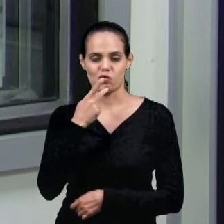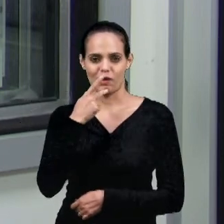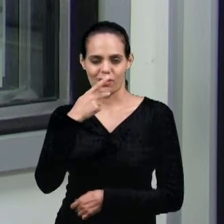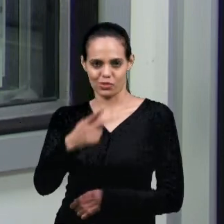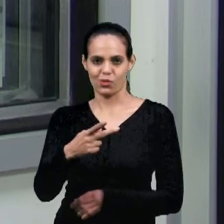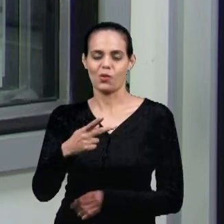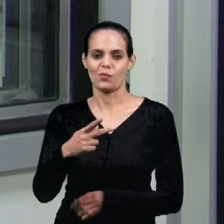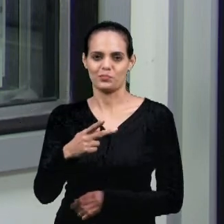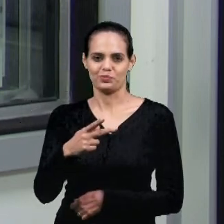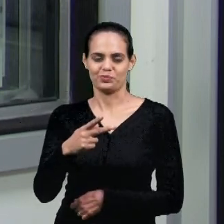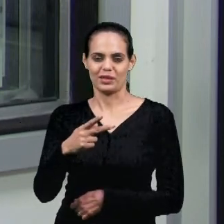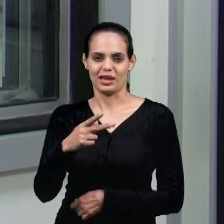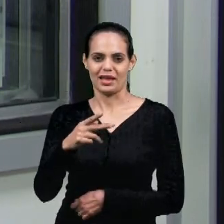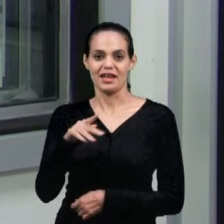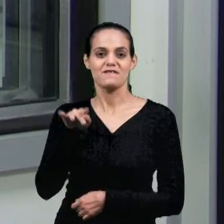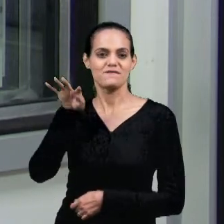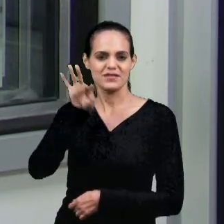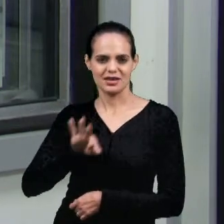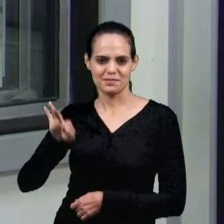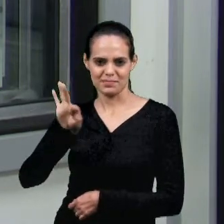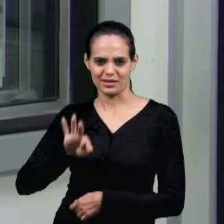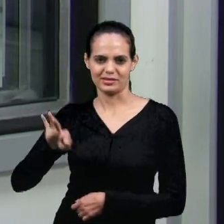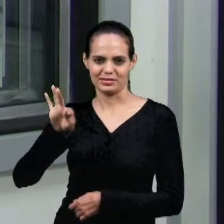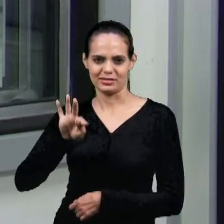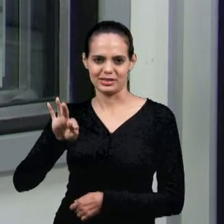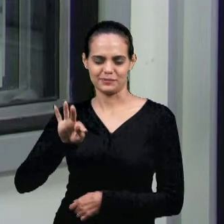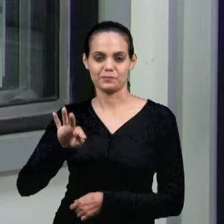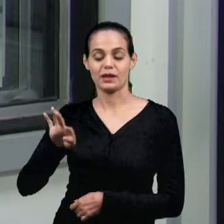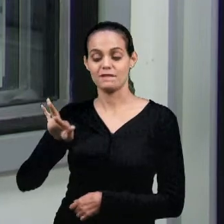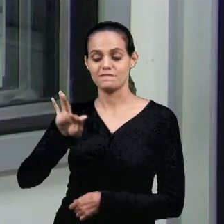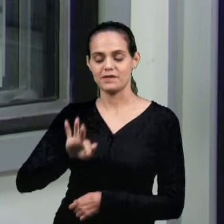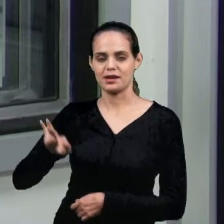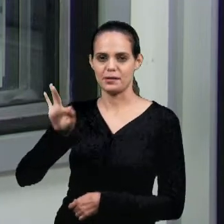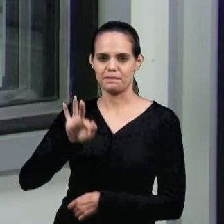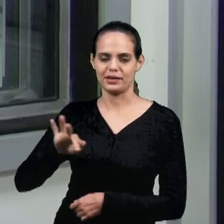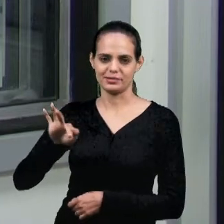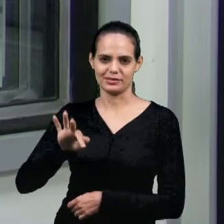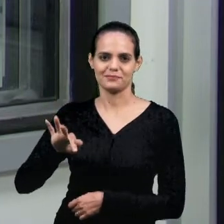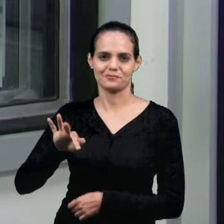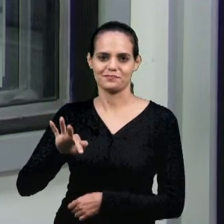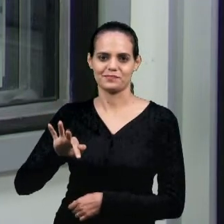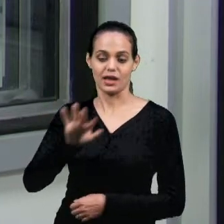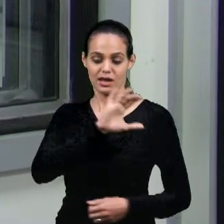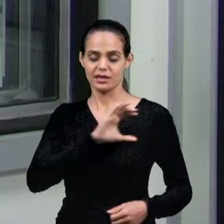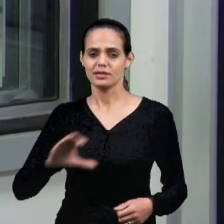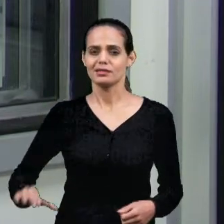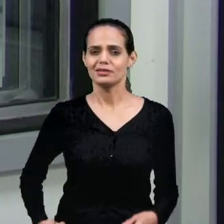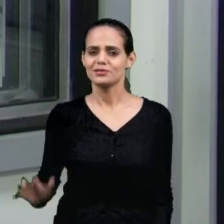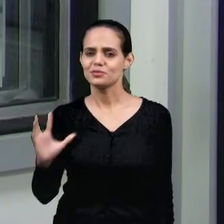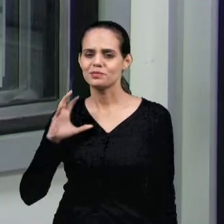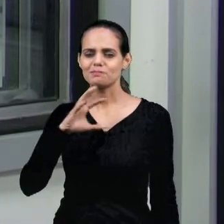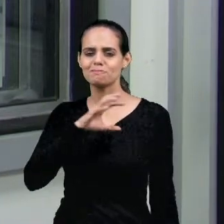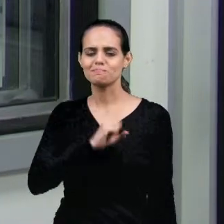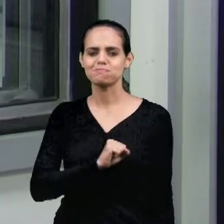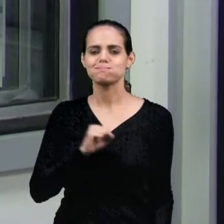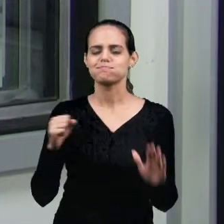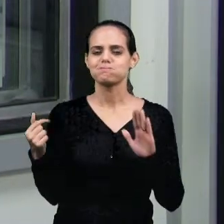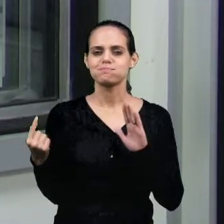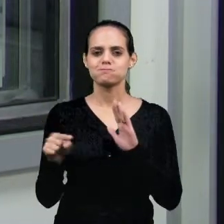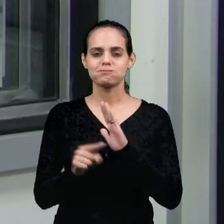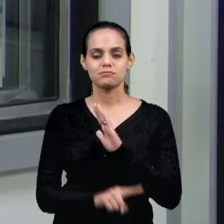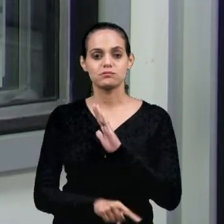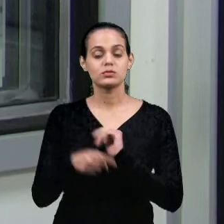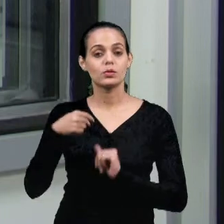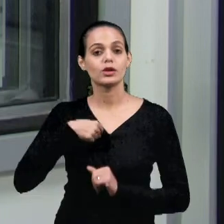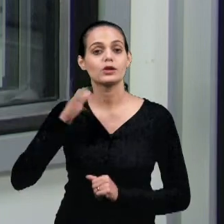de Filipenses, e falando dessa entranhável afeição de Cristo. E eu fui pastor anteriormente em Praia